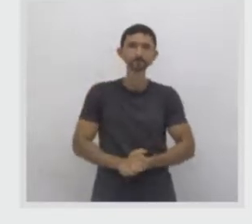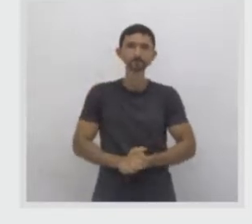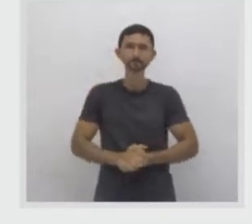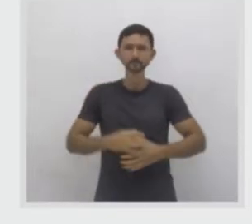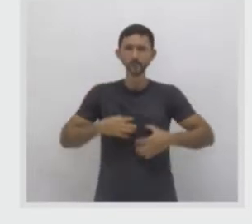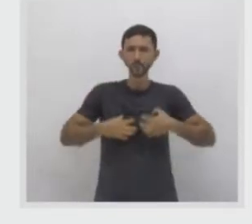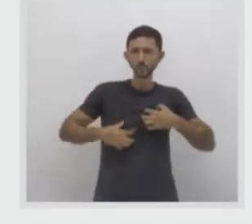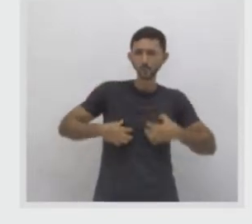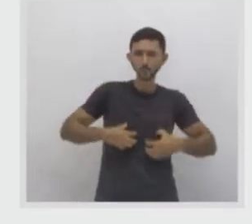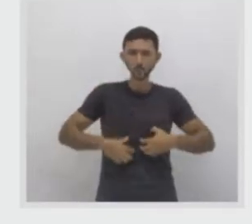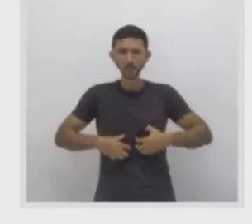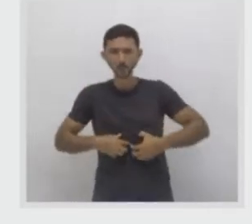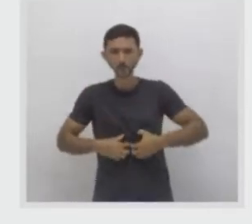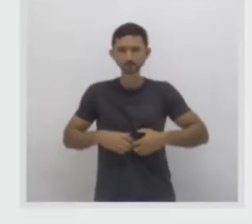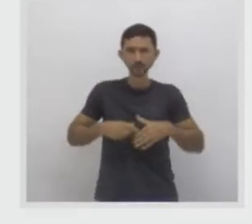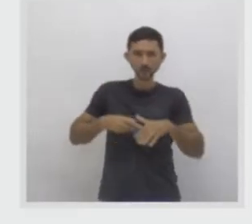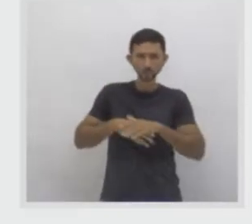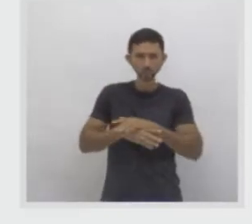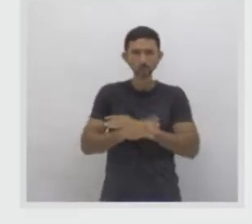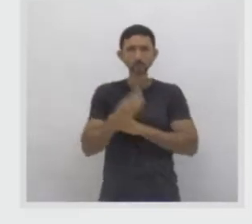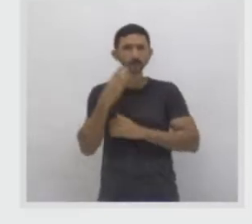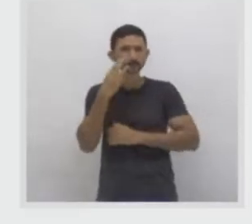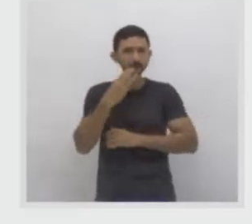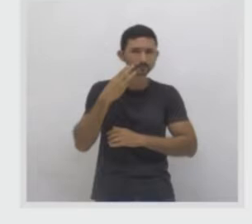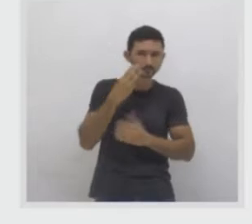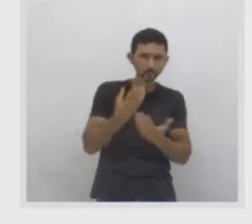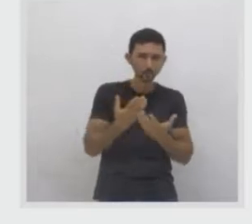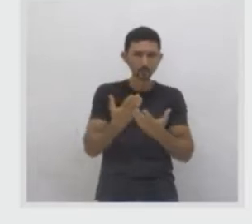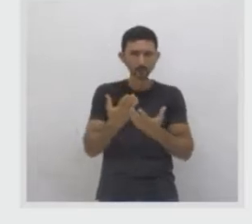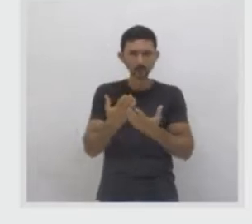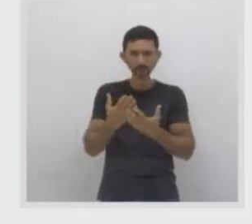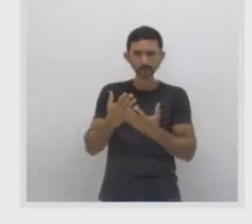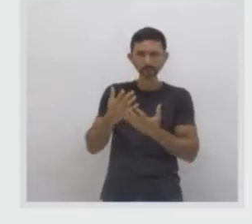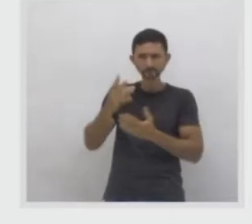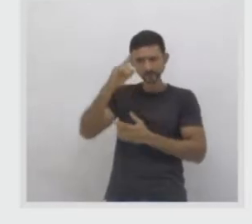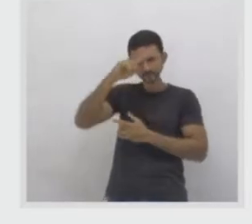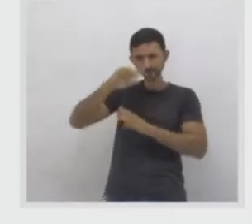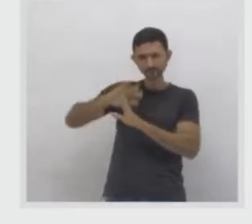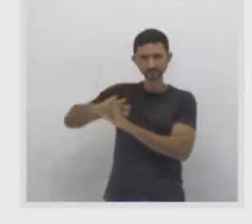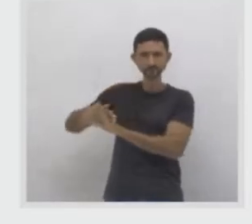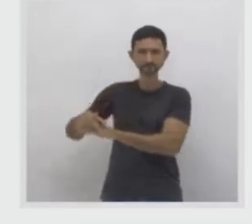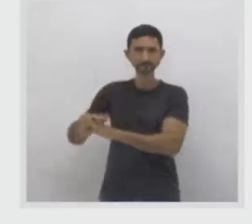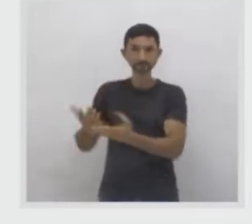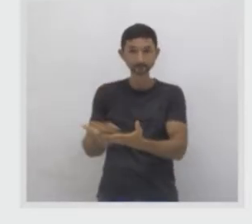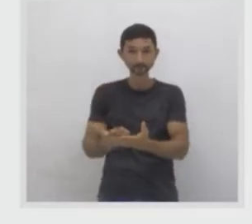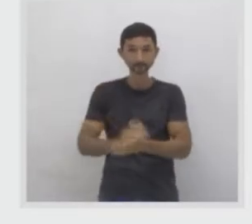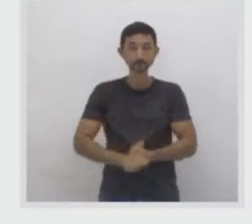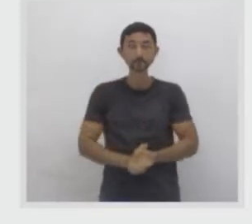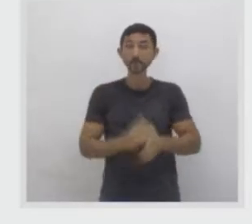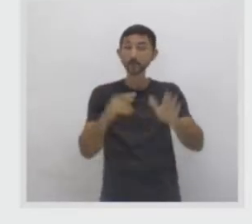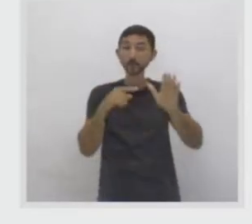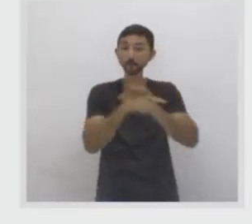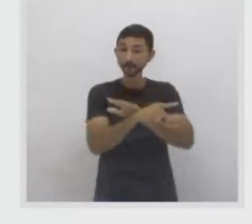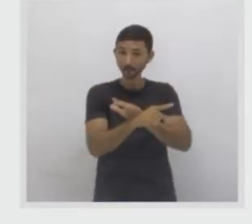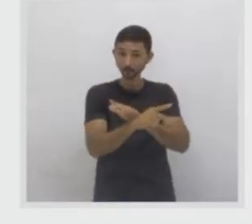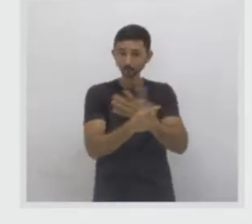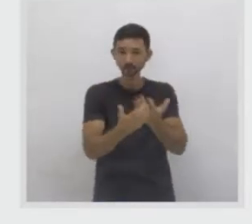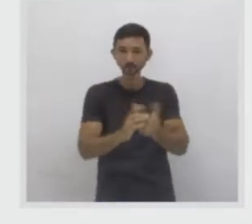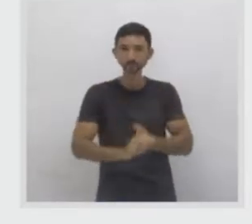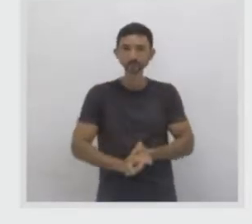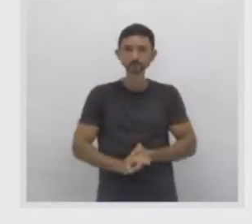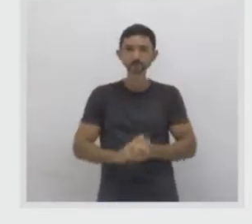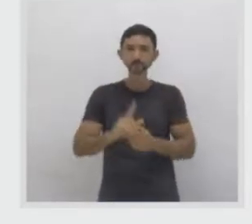organismo já está acostumado com açúcar. Está difícil largar? Olha só, nós temos uma pergunta. E